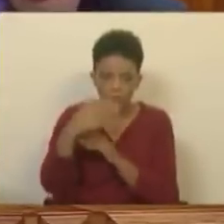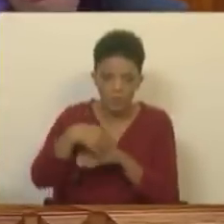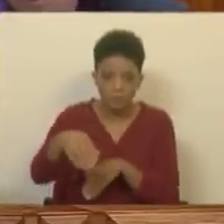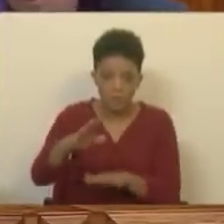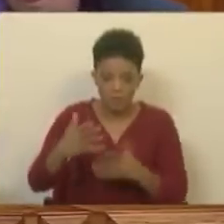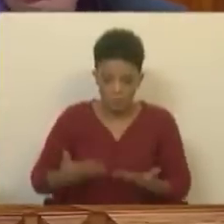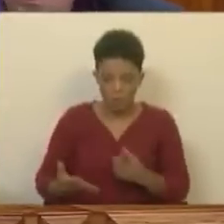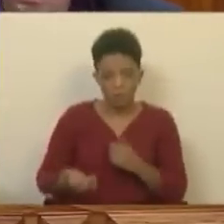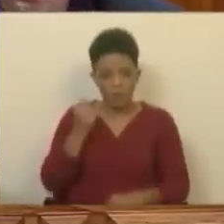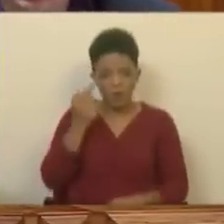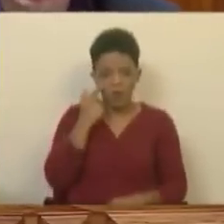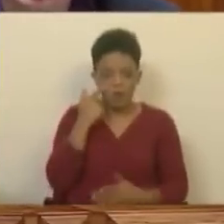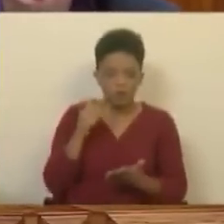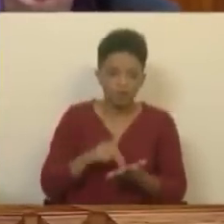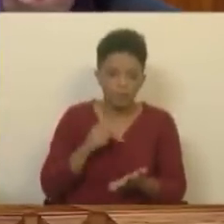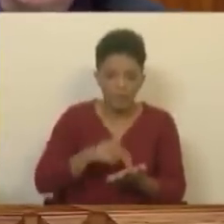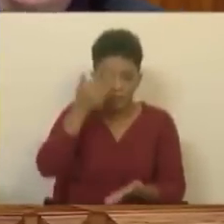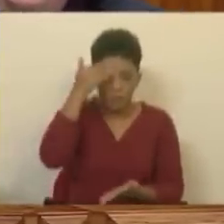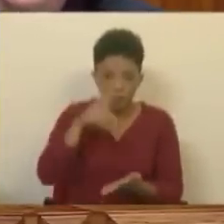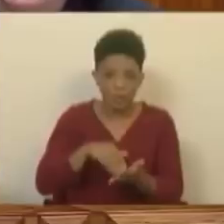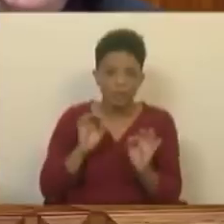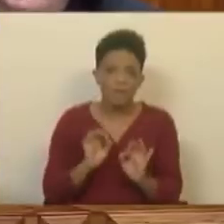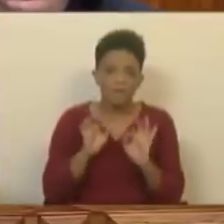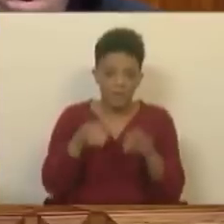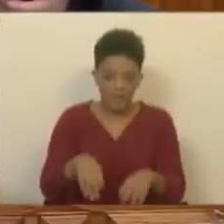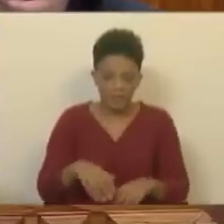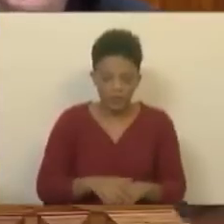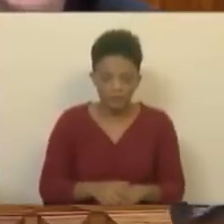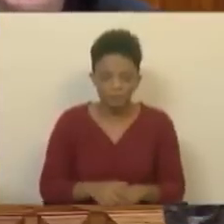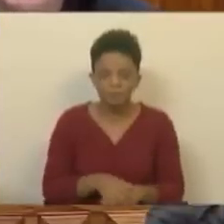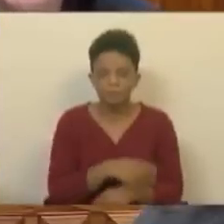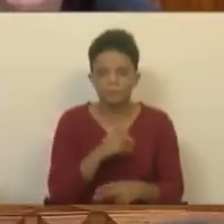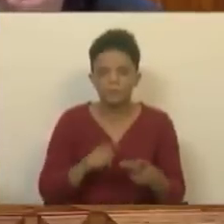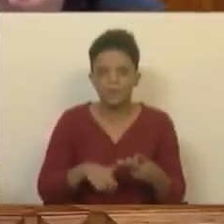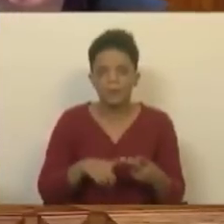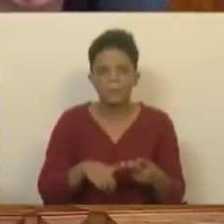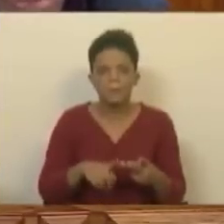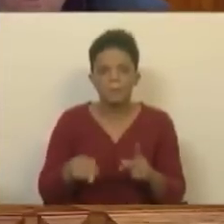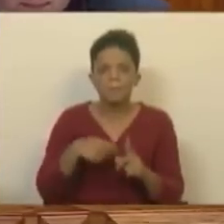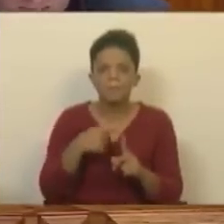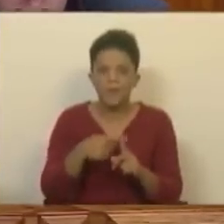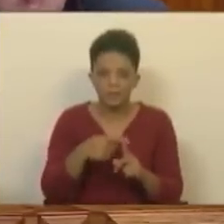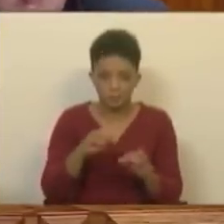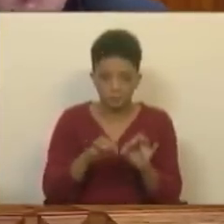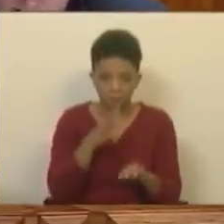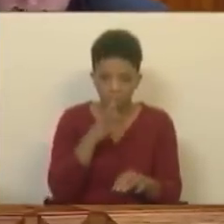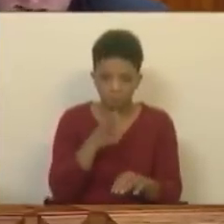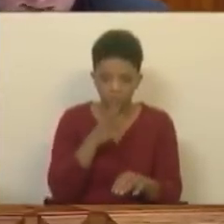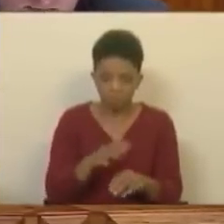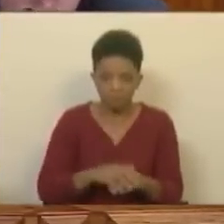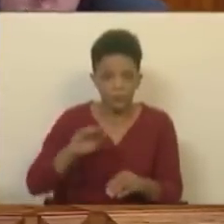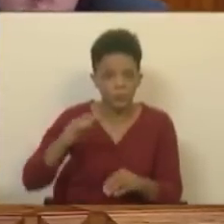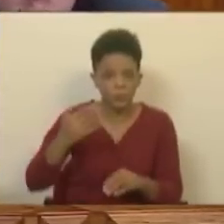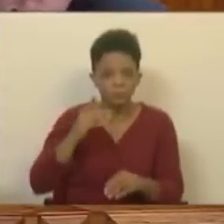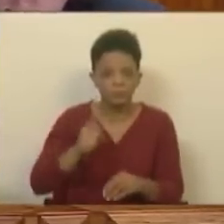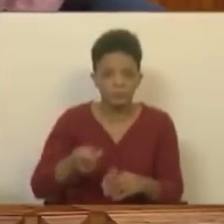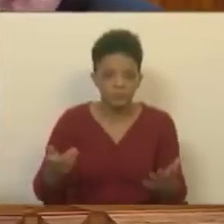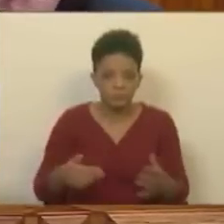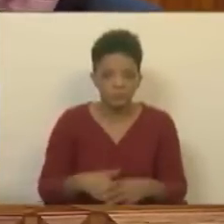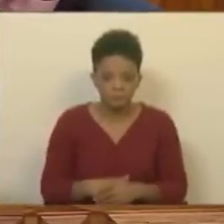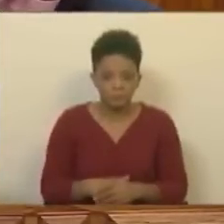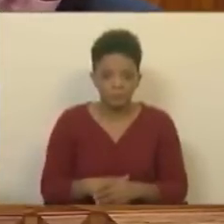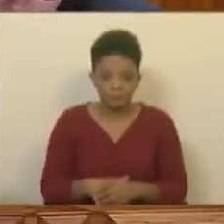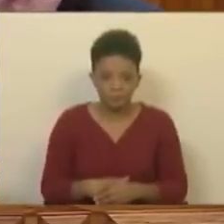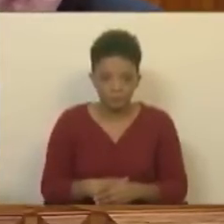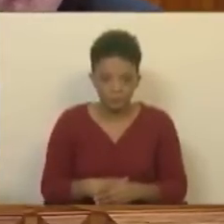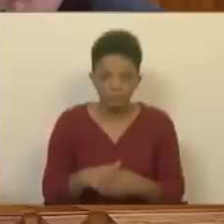anos mas vamos aguardar os resultados finais relativamente ao mais como lhe disse é grande prioridade que temos é